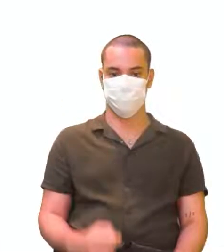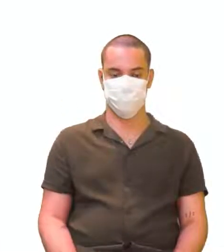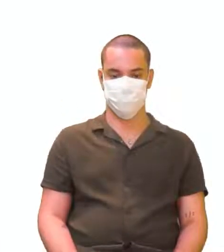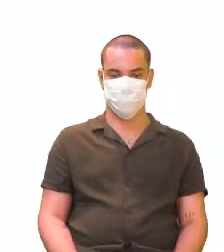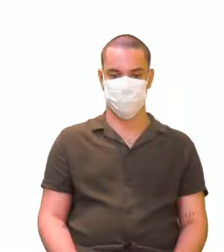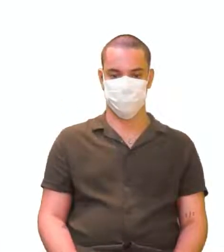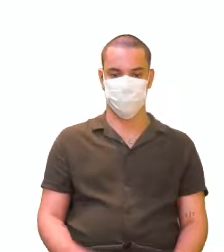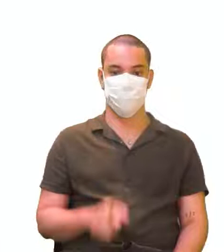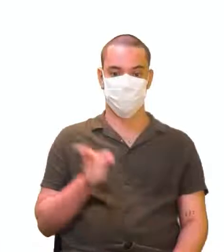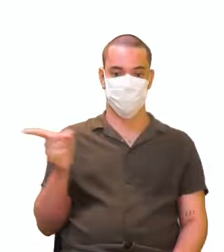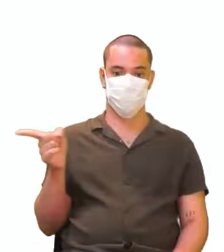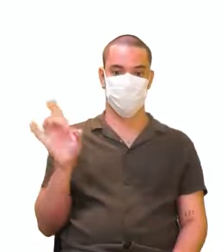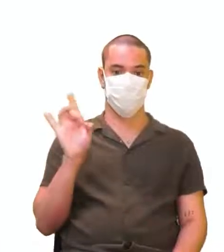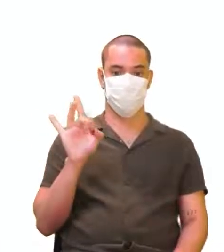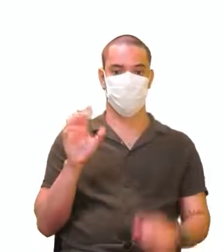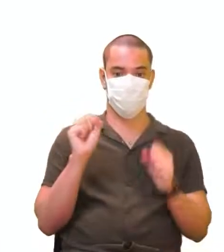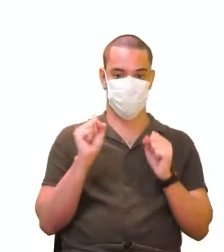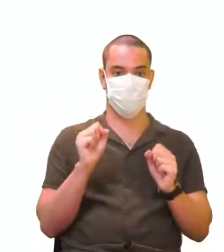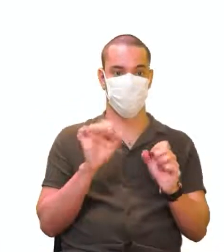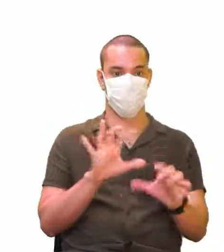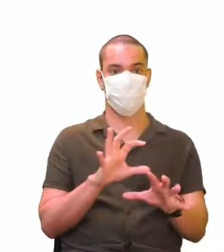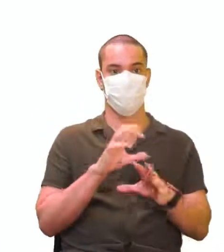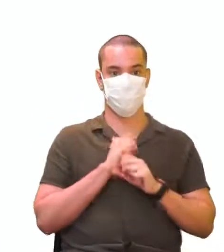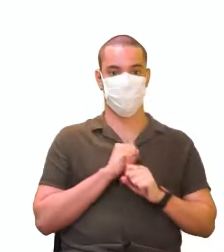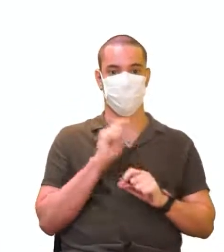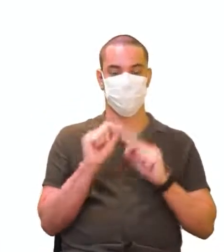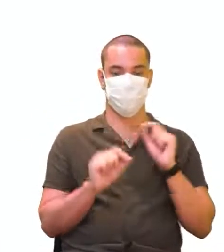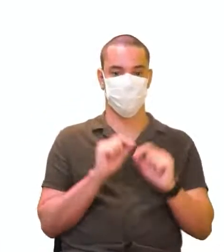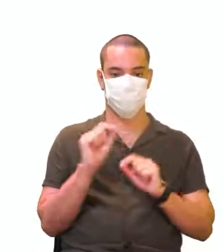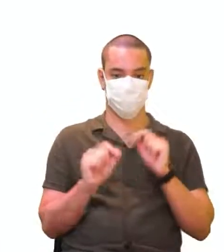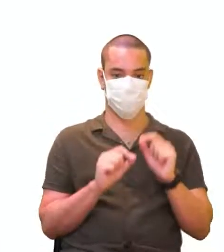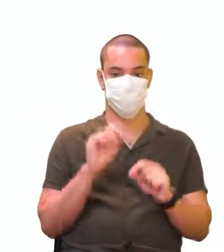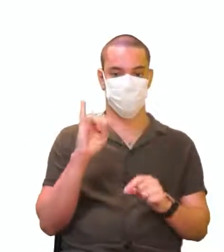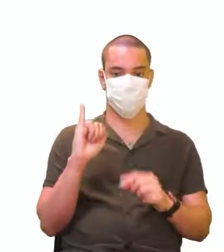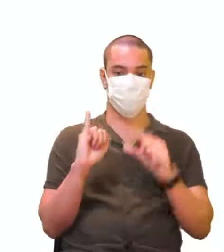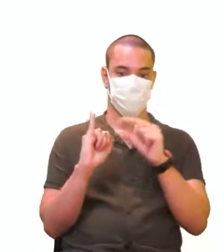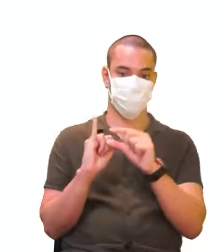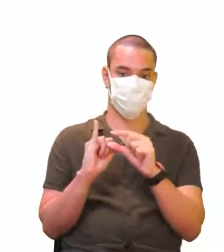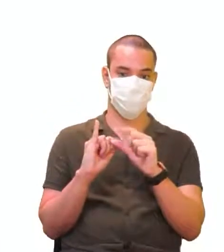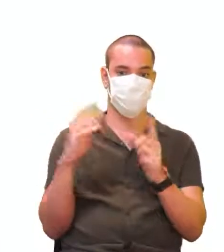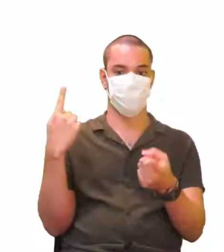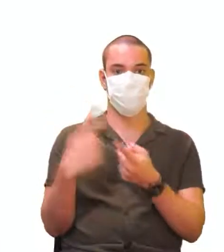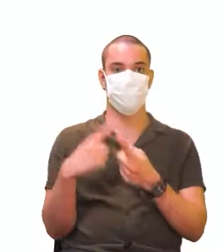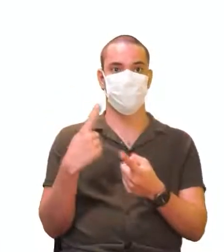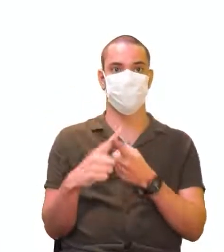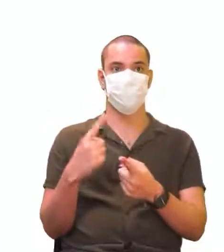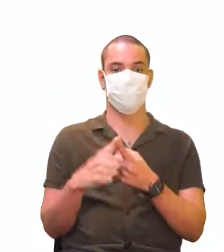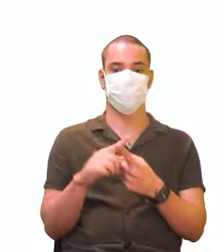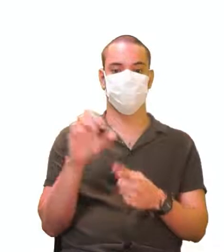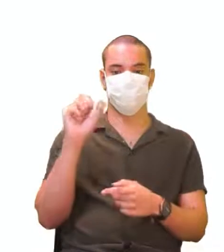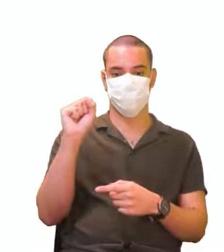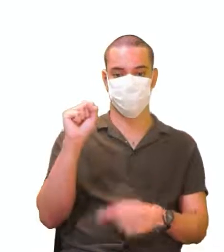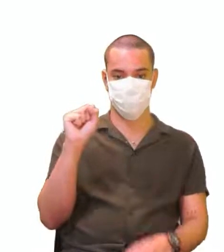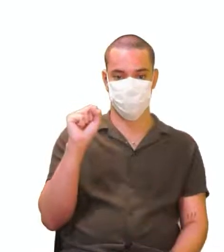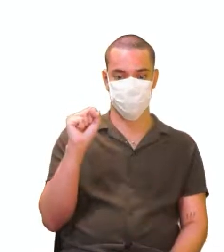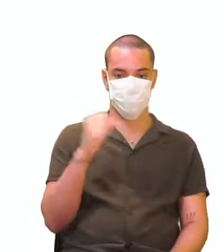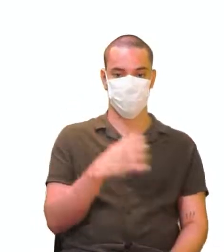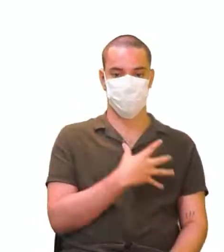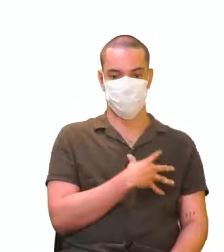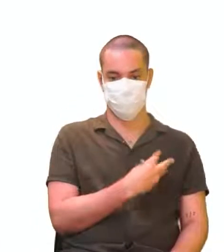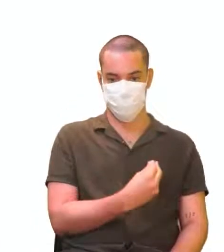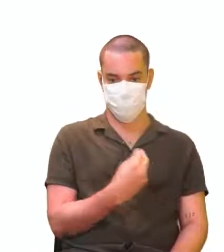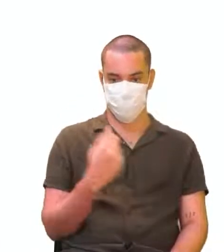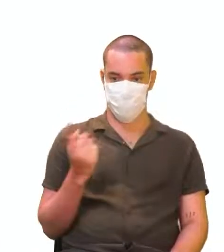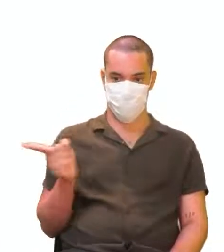Nesse caso aí, professor, ela só pode ter recebido o Izinho, porque como o oitavo filho ali, o